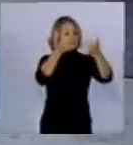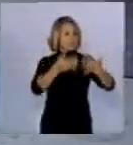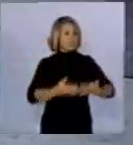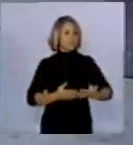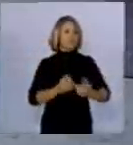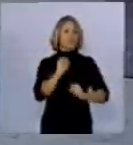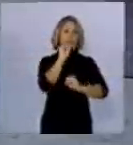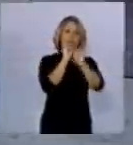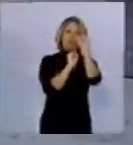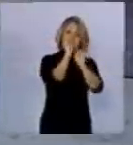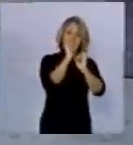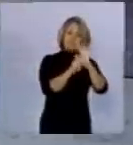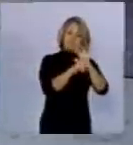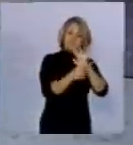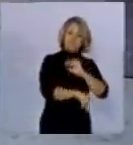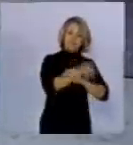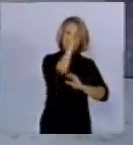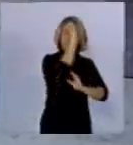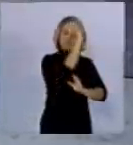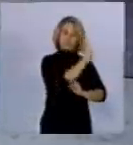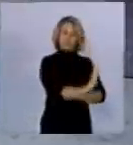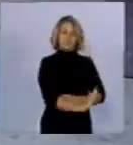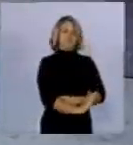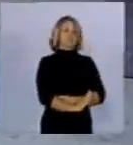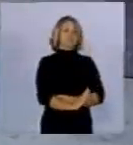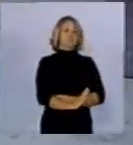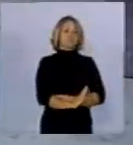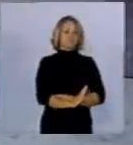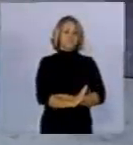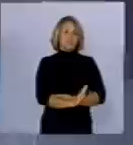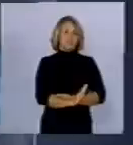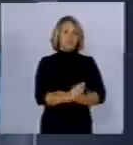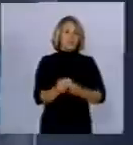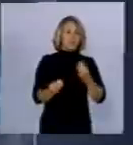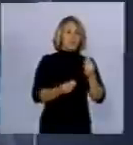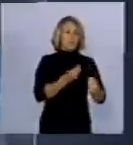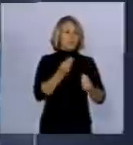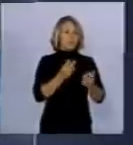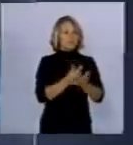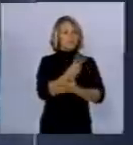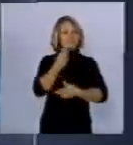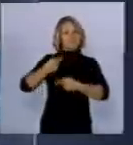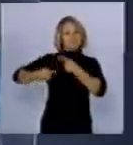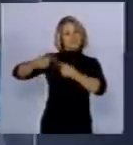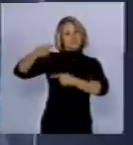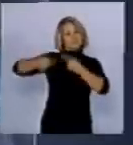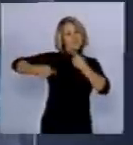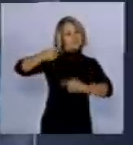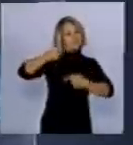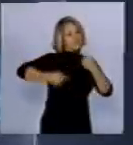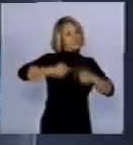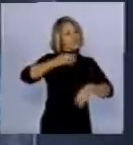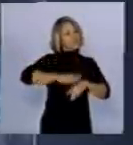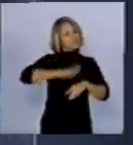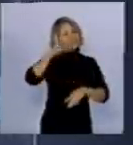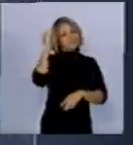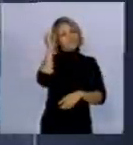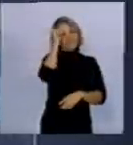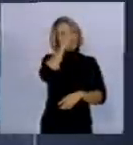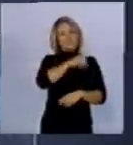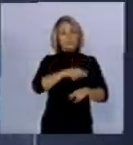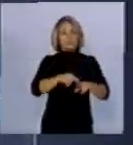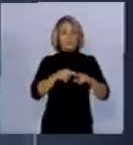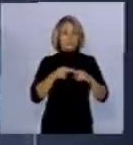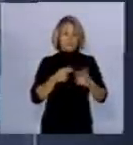indústria brasileira ainda incipiente eh as condições de competitividade São ainda mais complexas e por por